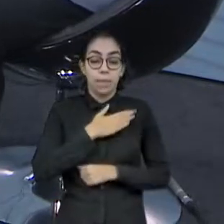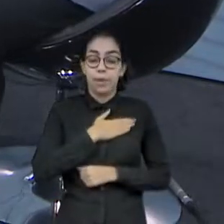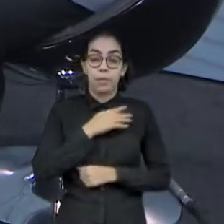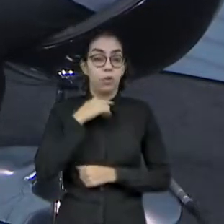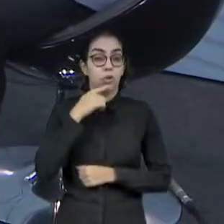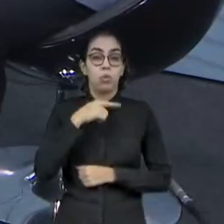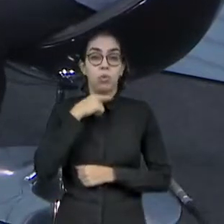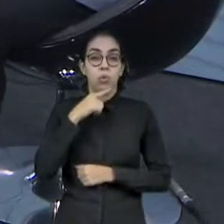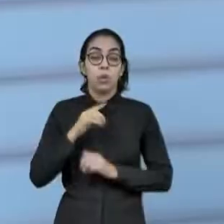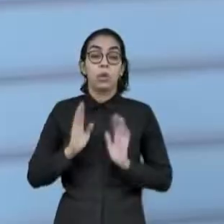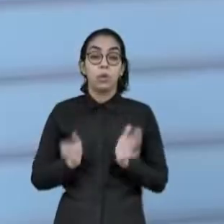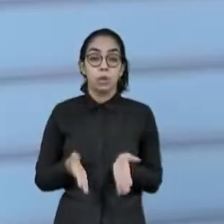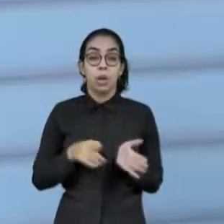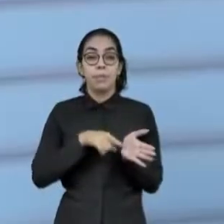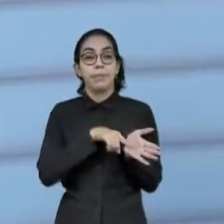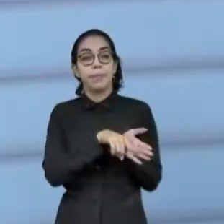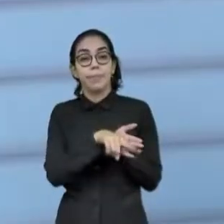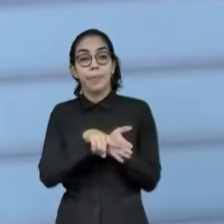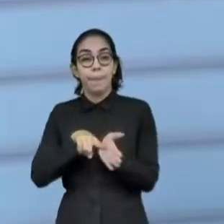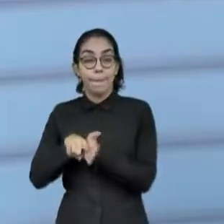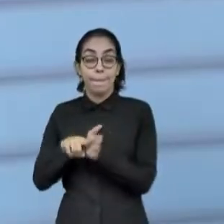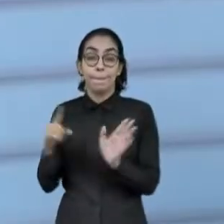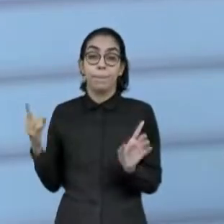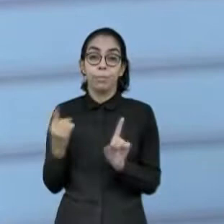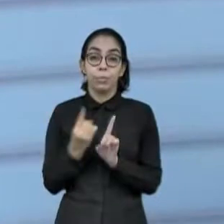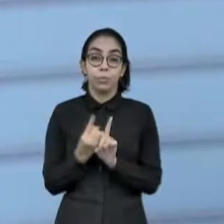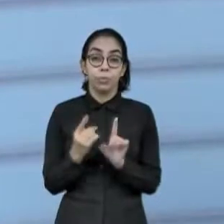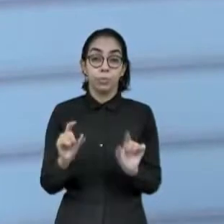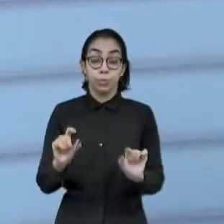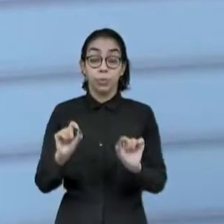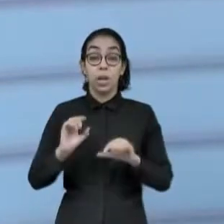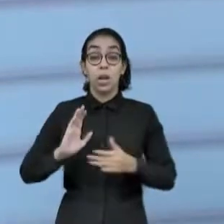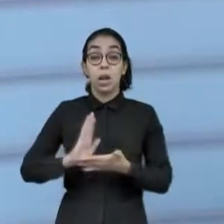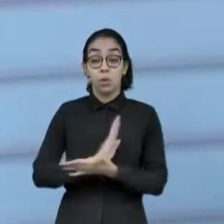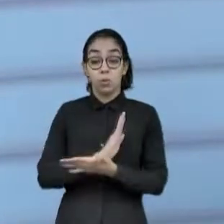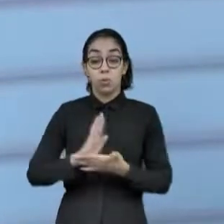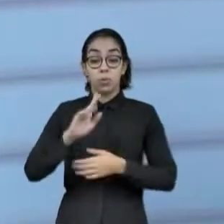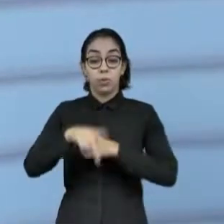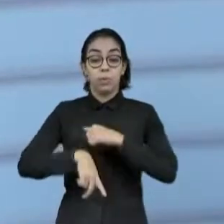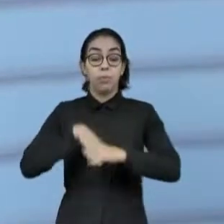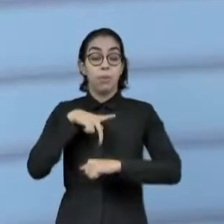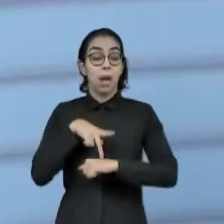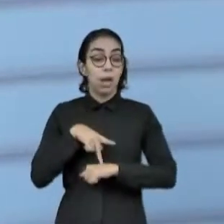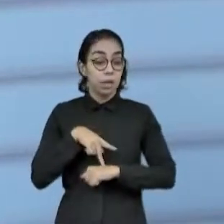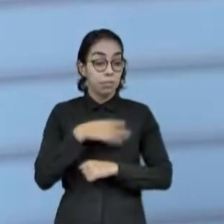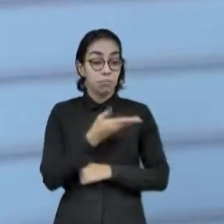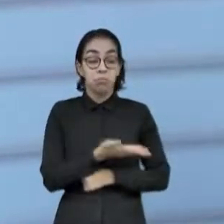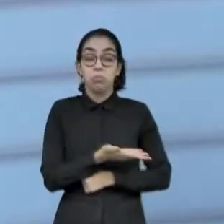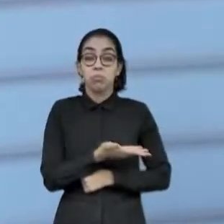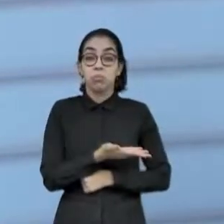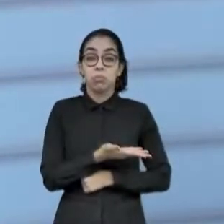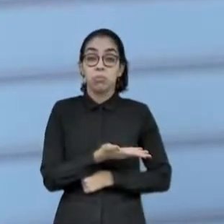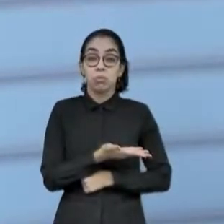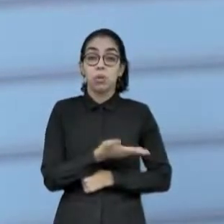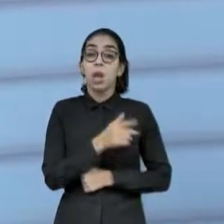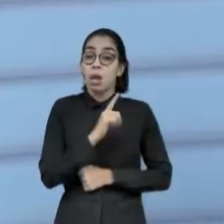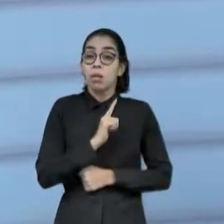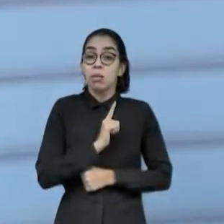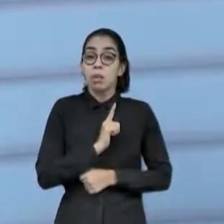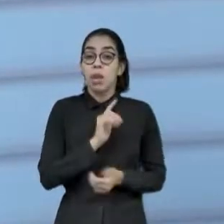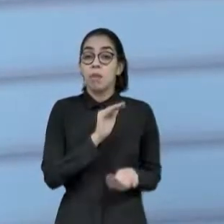própria Anistia apurou, os países têm excedente de vacina, né? Então, por que não doar essas vacinas, né?